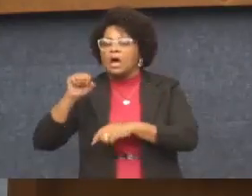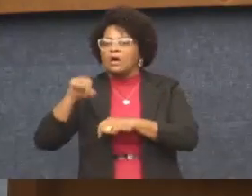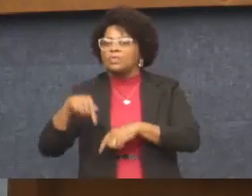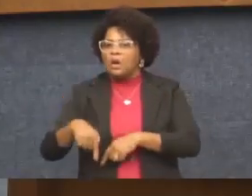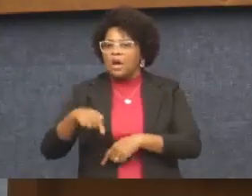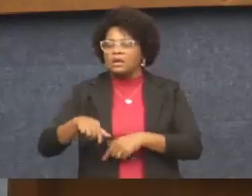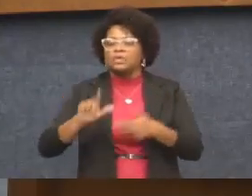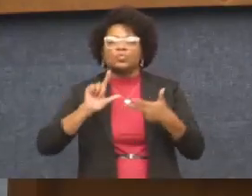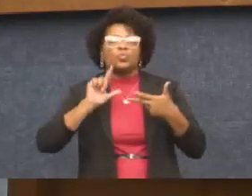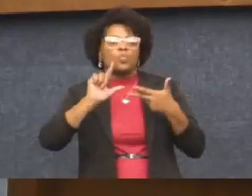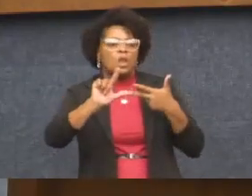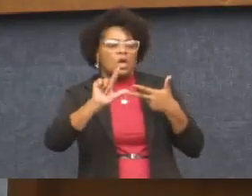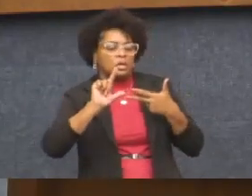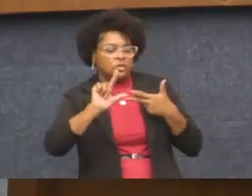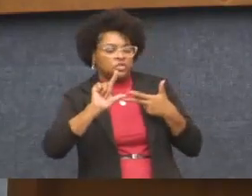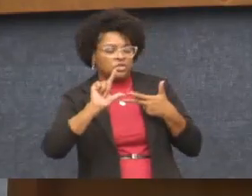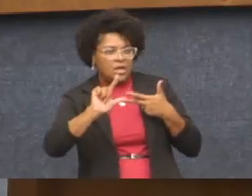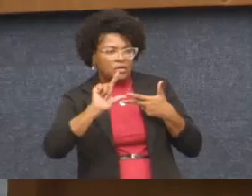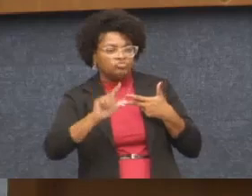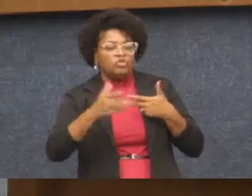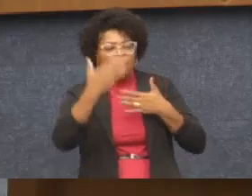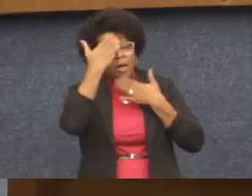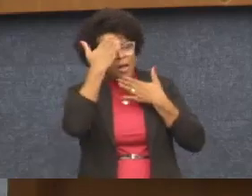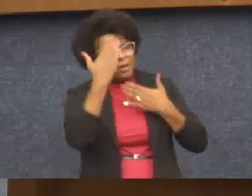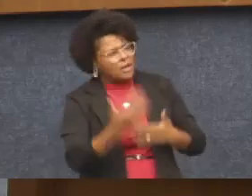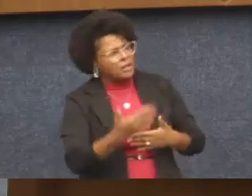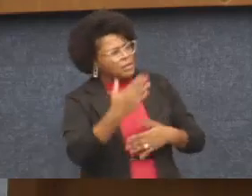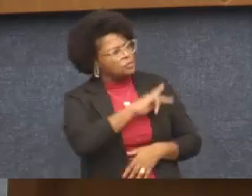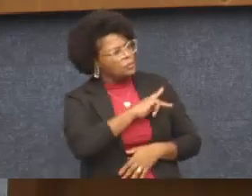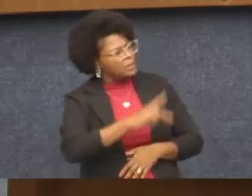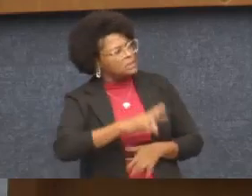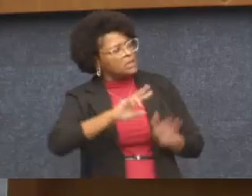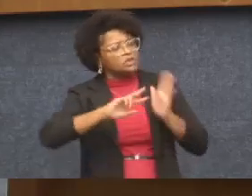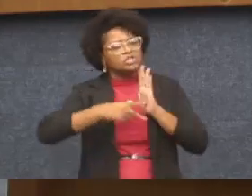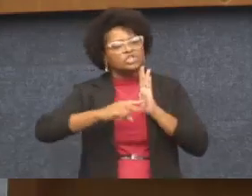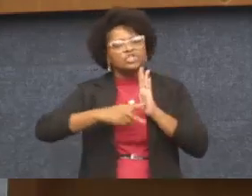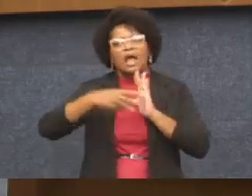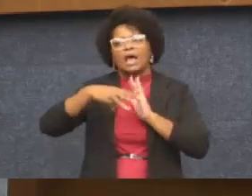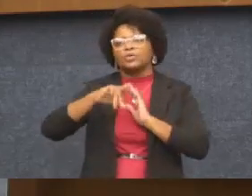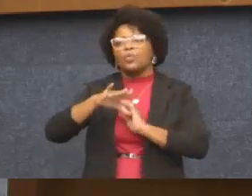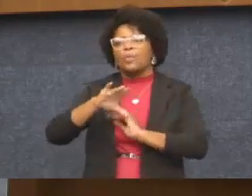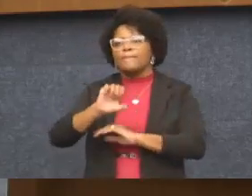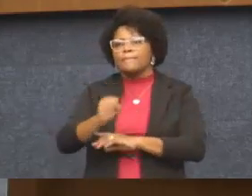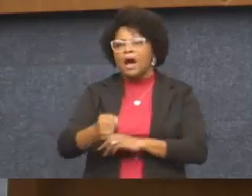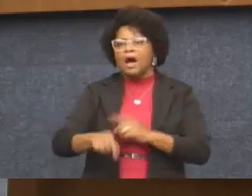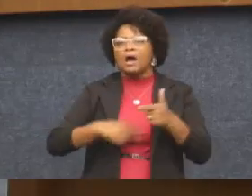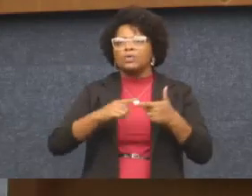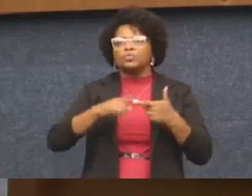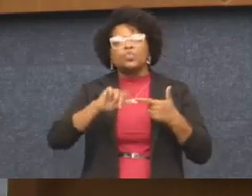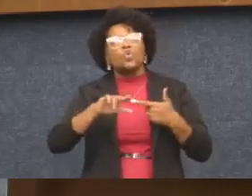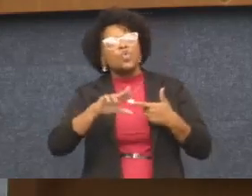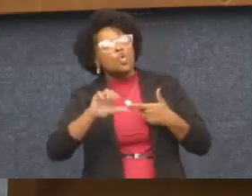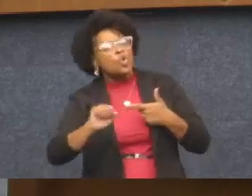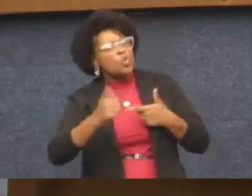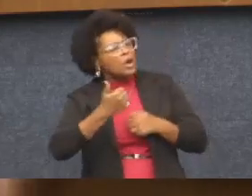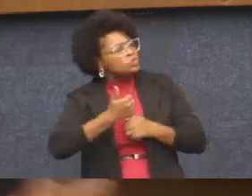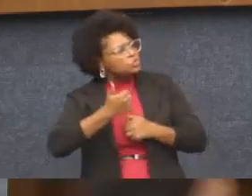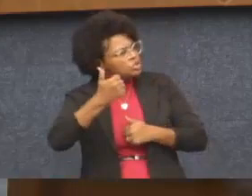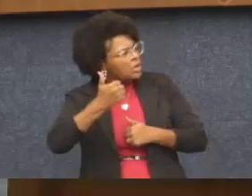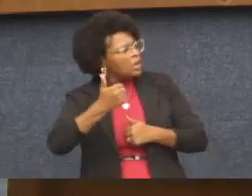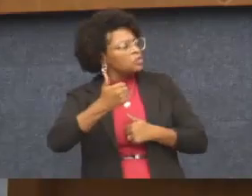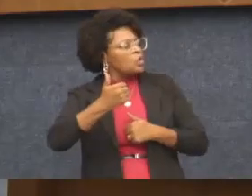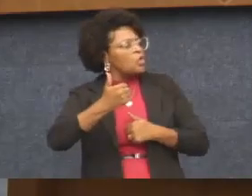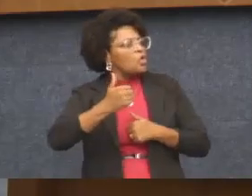Quero agradecer ao presidente do sindicato, Marcos, todos vocês que trabalham aqui, Lucas, diretor do processo legislativo, todos,